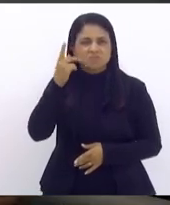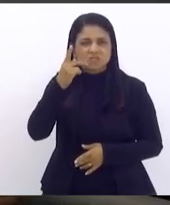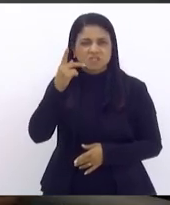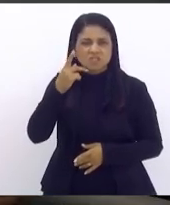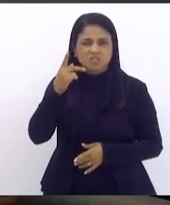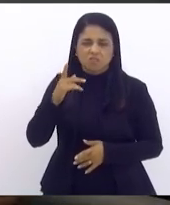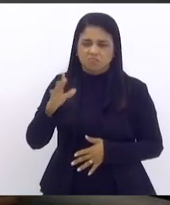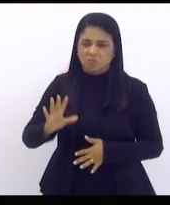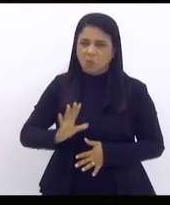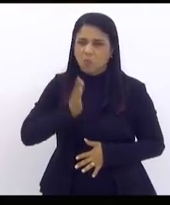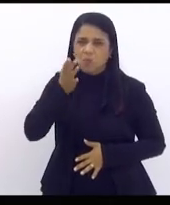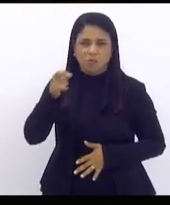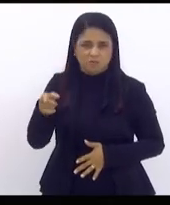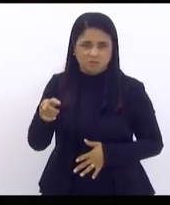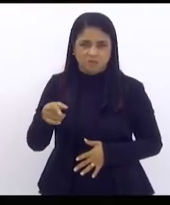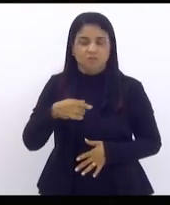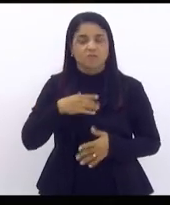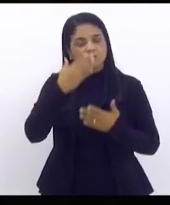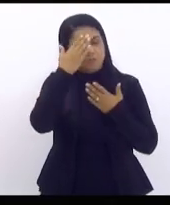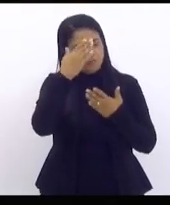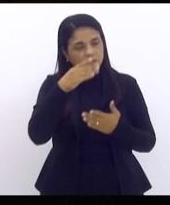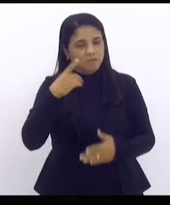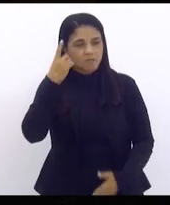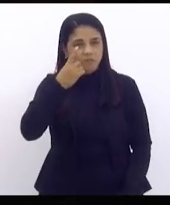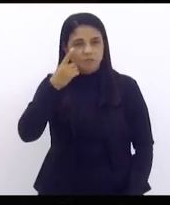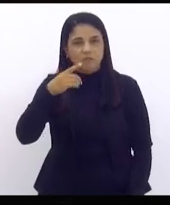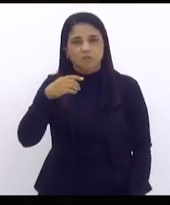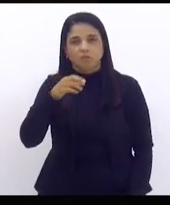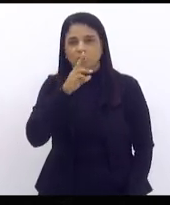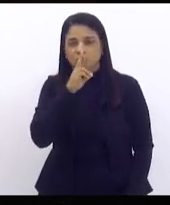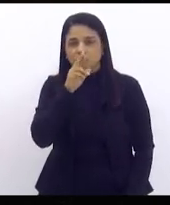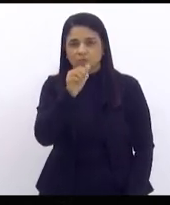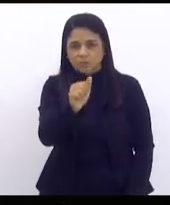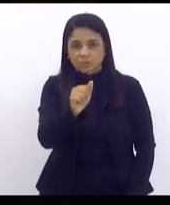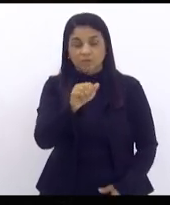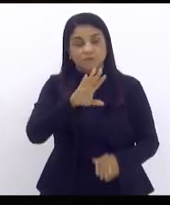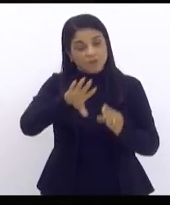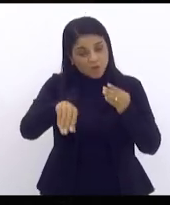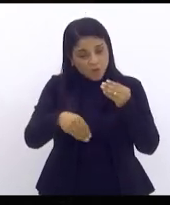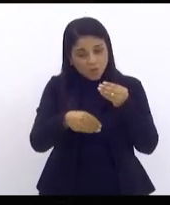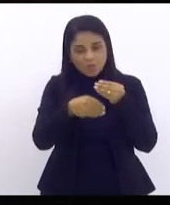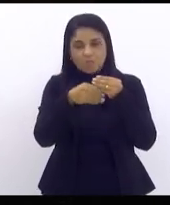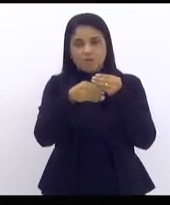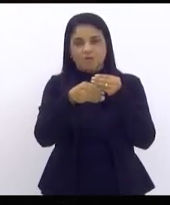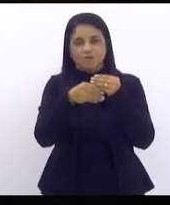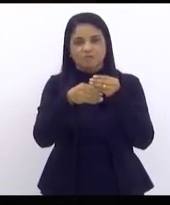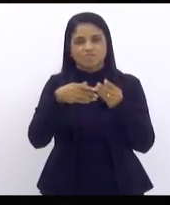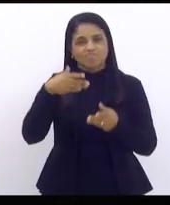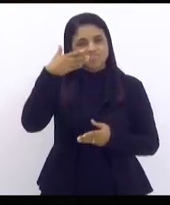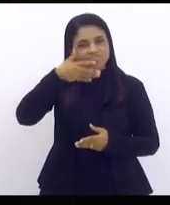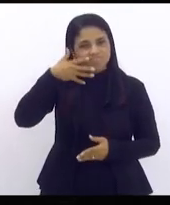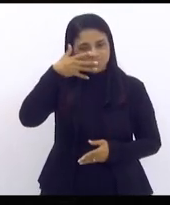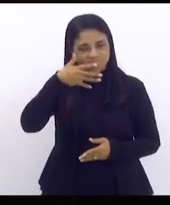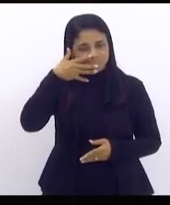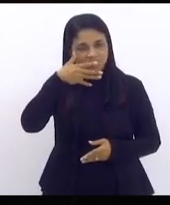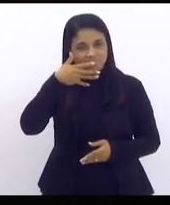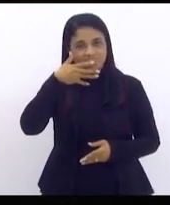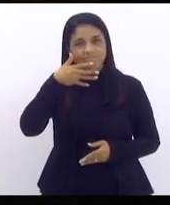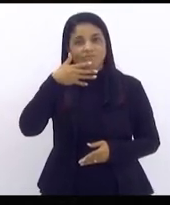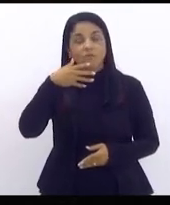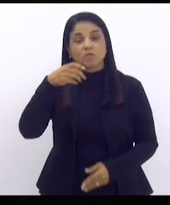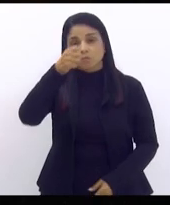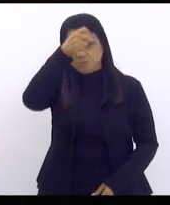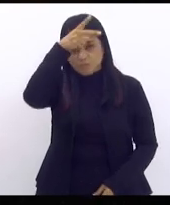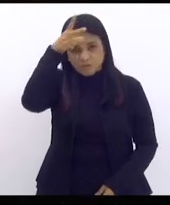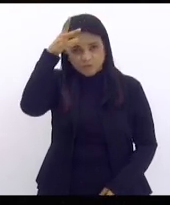Obrigado. Obrigado a você, deputado Rodrigo Amorim. E aí, Rodrigo Amorim, eu completo a fala de Vossa Excelência dizendo que o